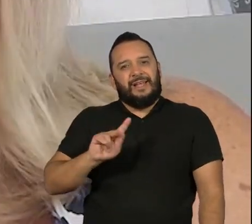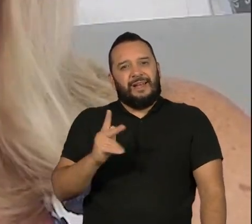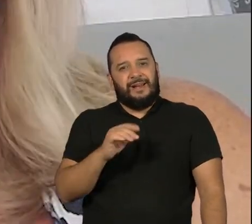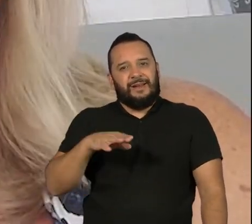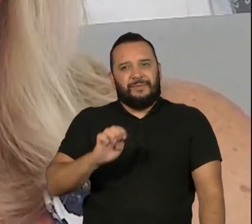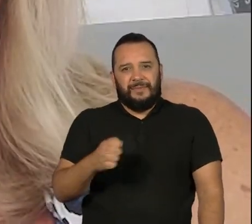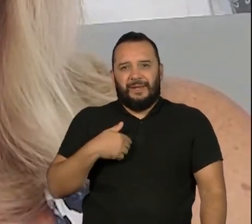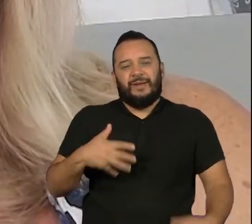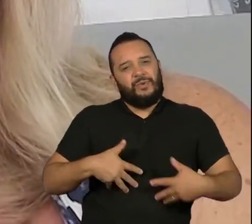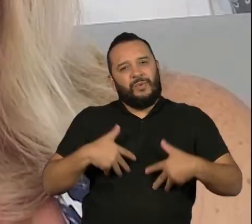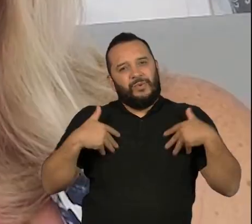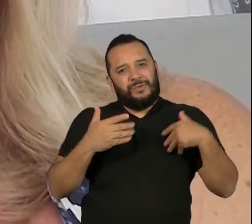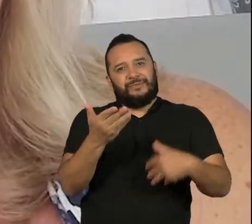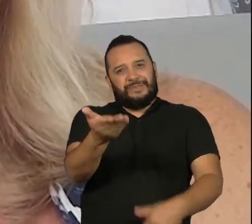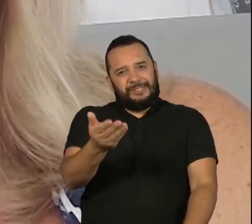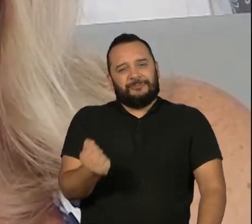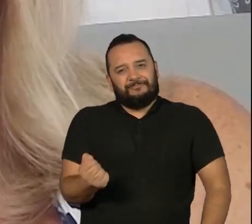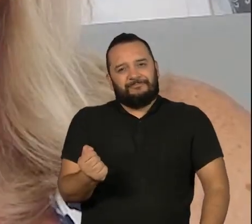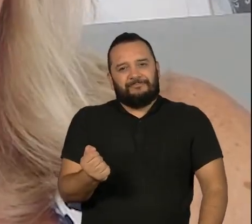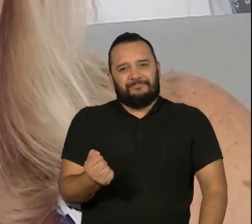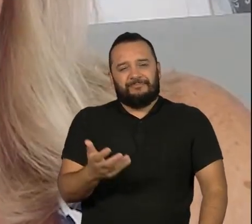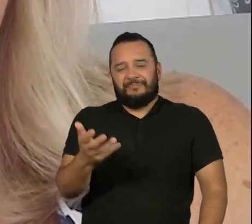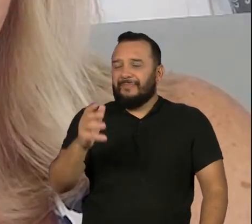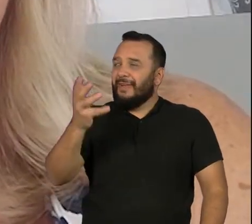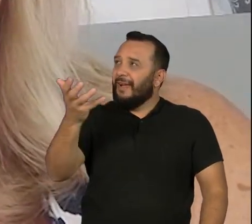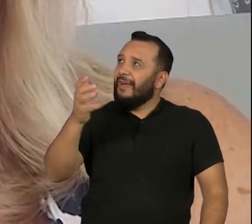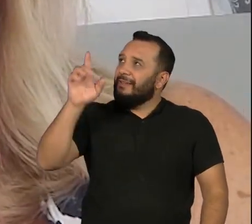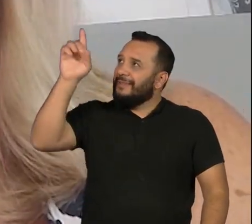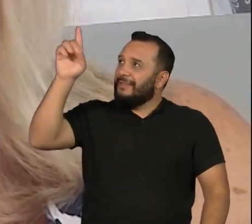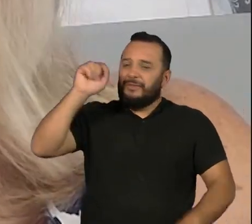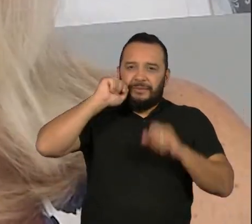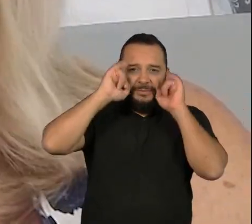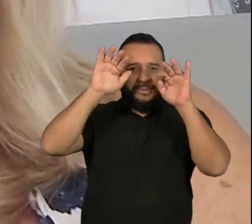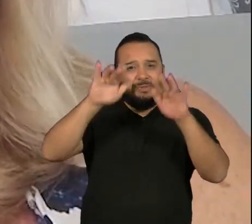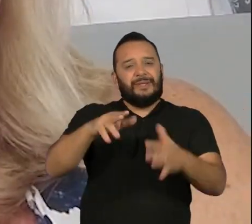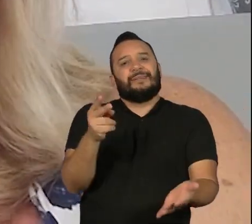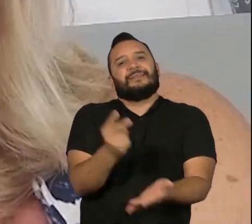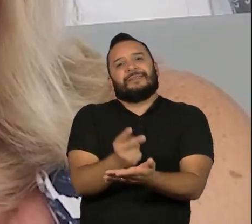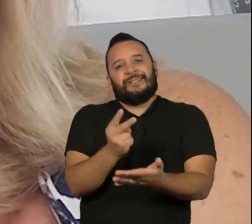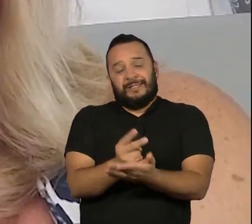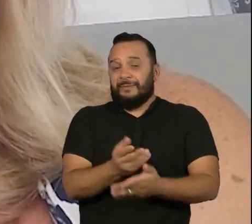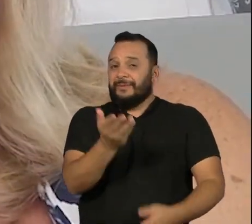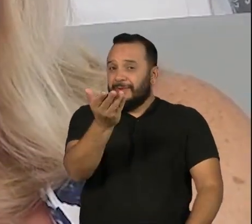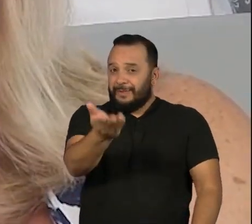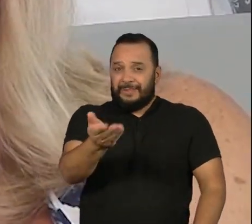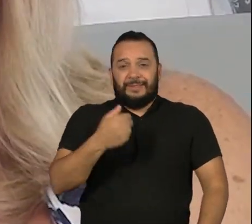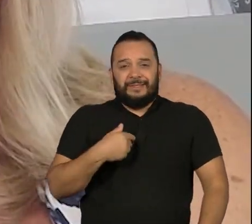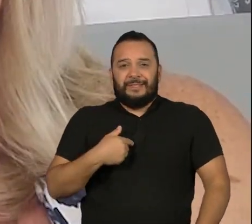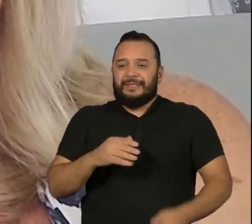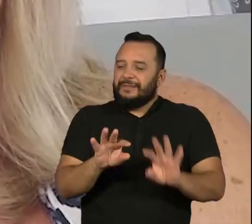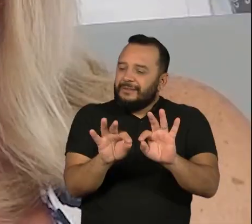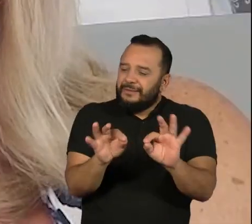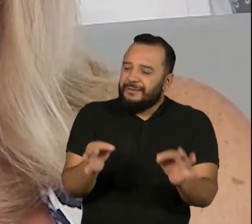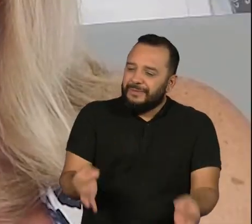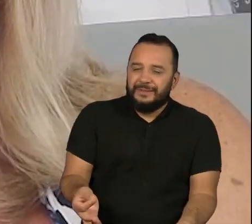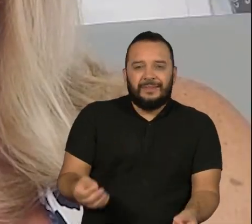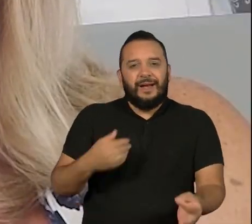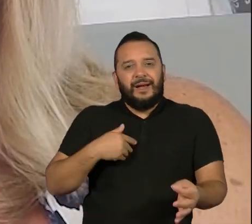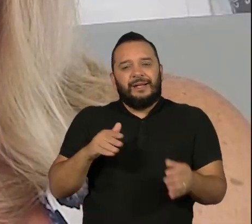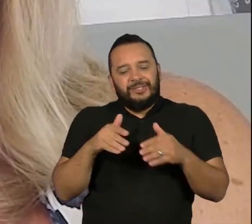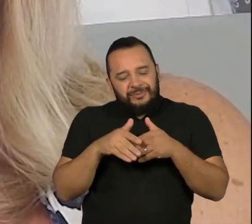muito orgulho. E quero que Deus te abençoe sempre, que você continue essa humildade que você